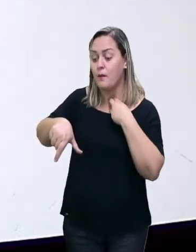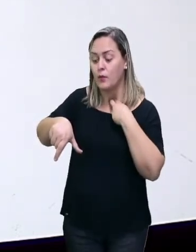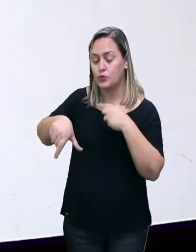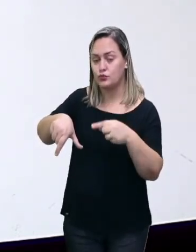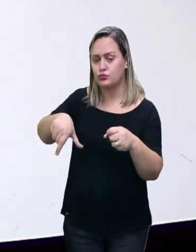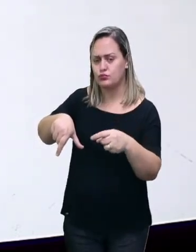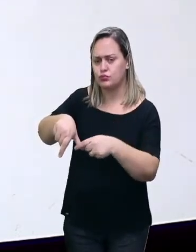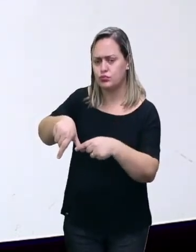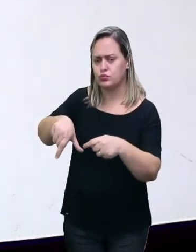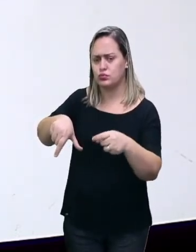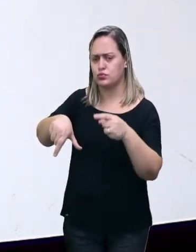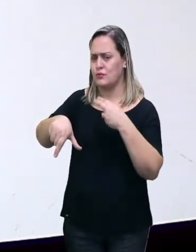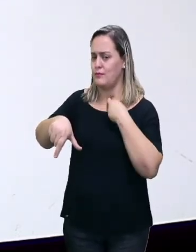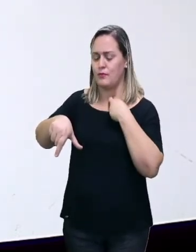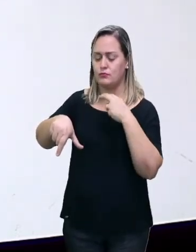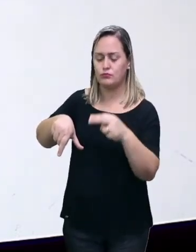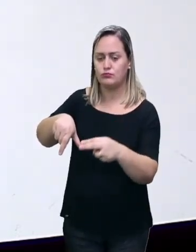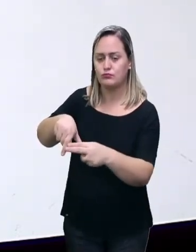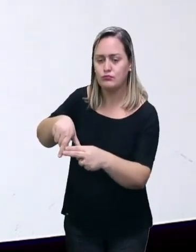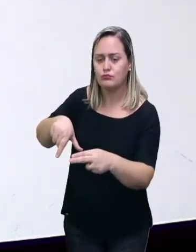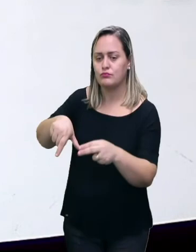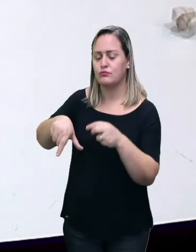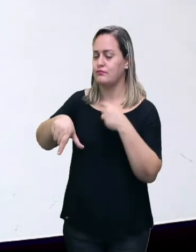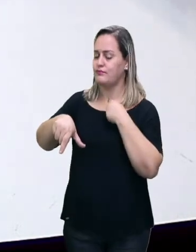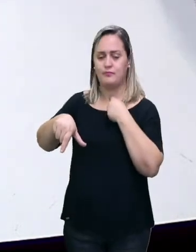Não consegui, vou tentar outra.